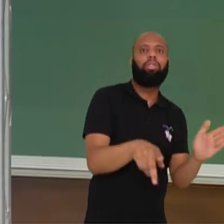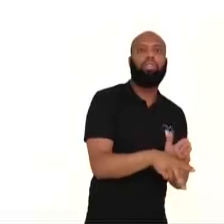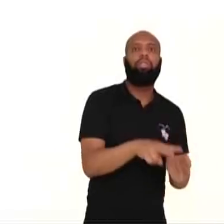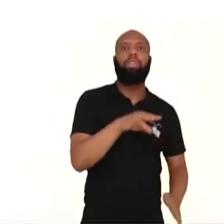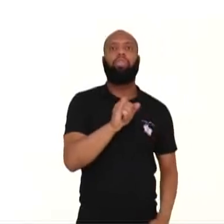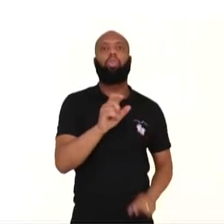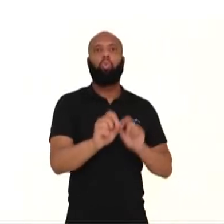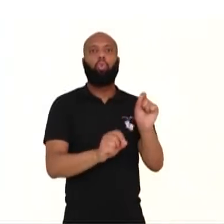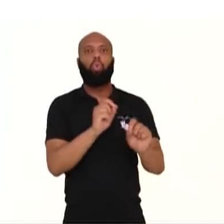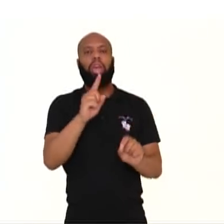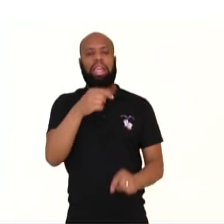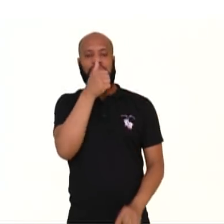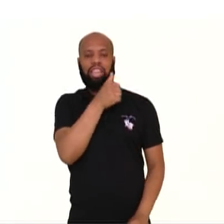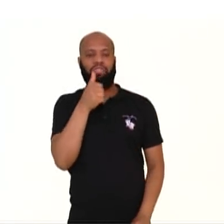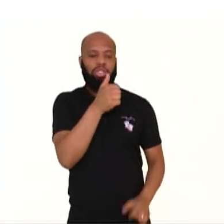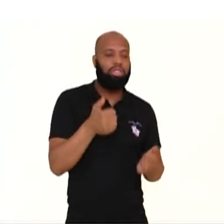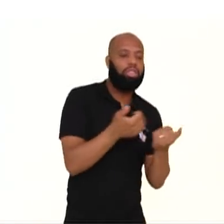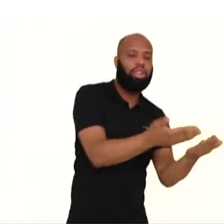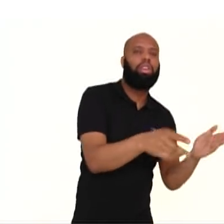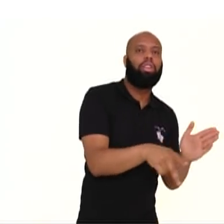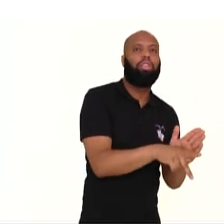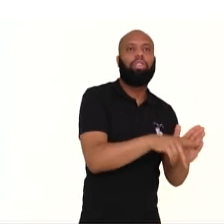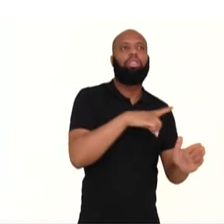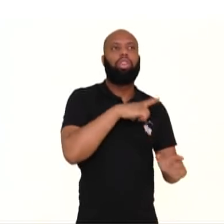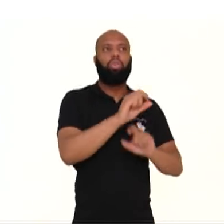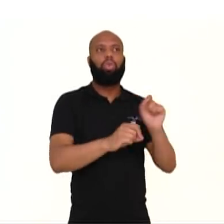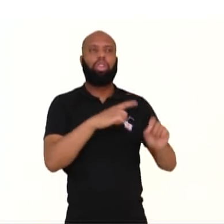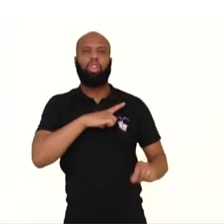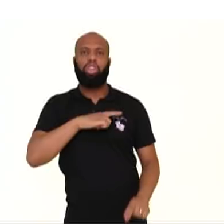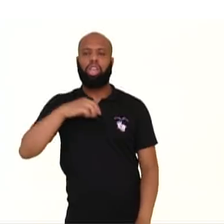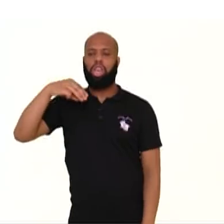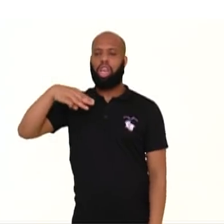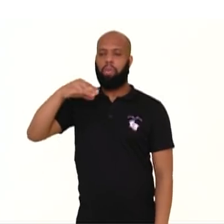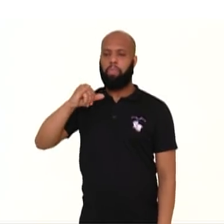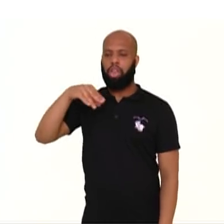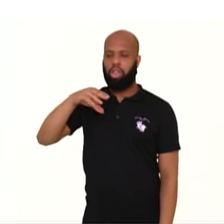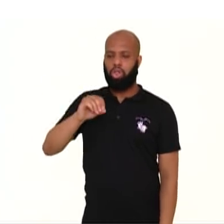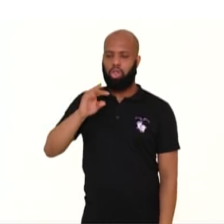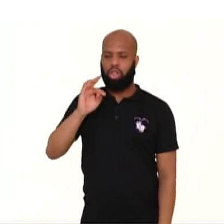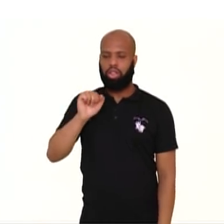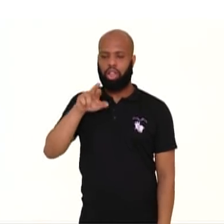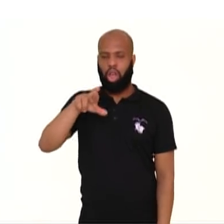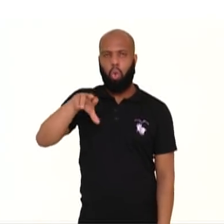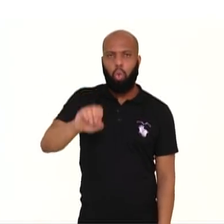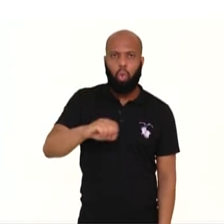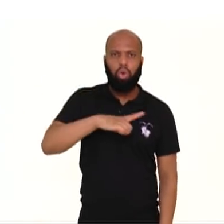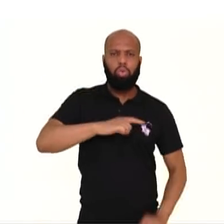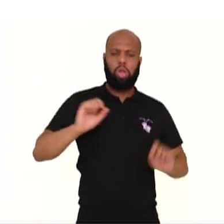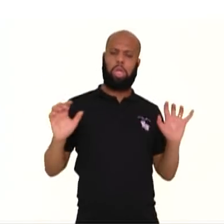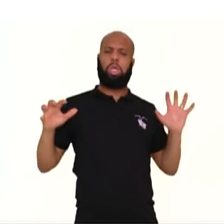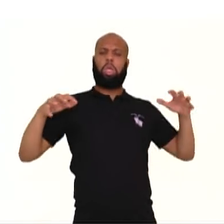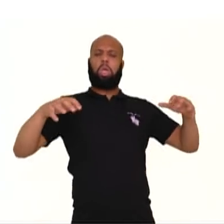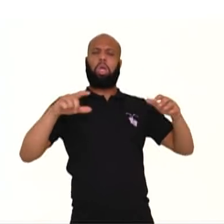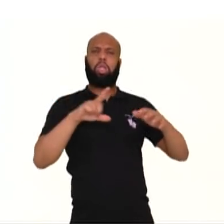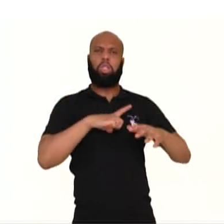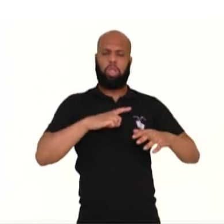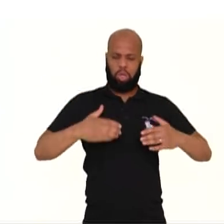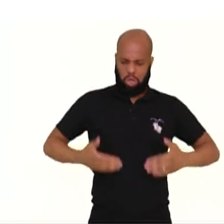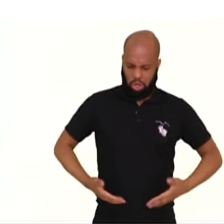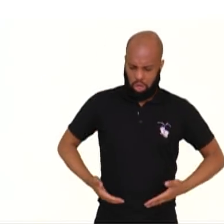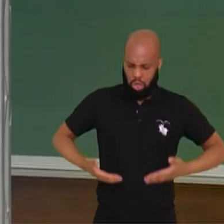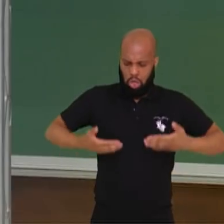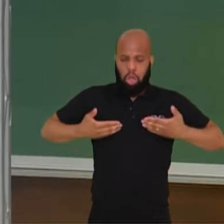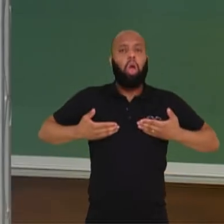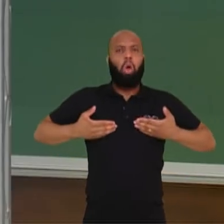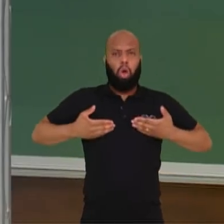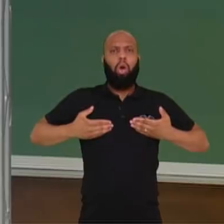sacrifício como alimento para o Minotauro. O Minotauro era um ser monstruoso, um corpo humano, uma cabeça de